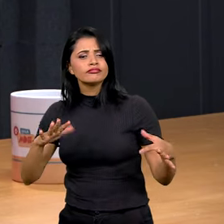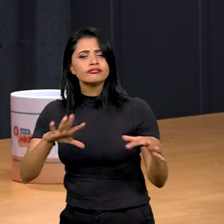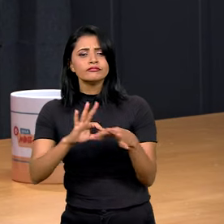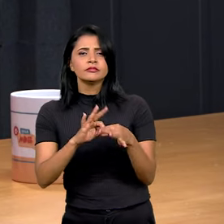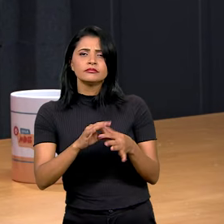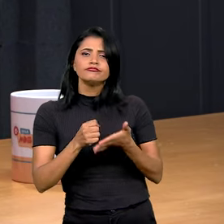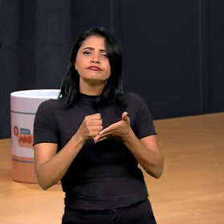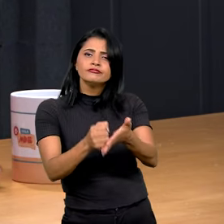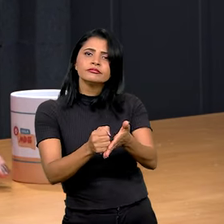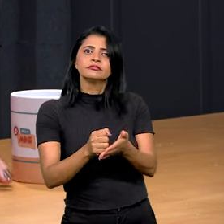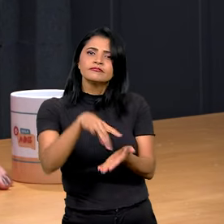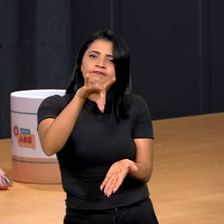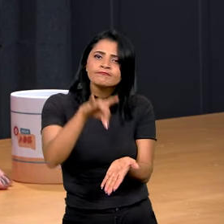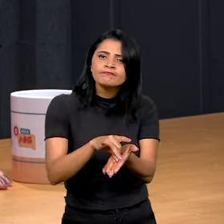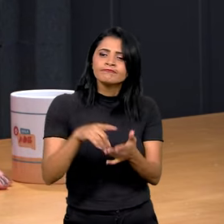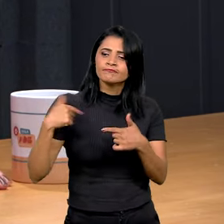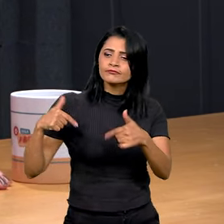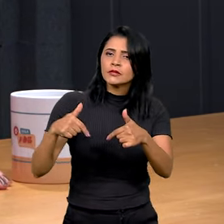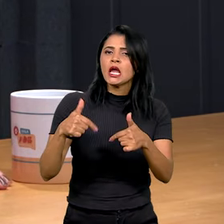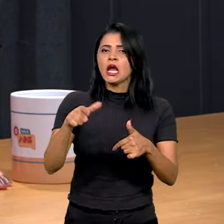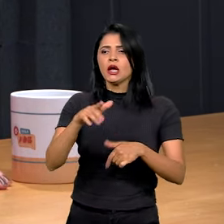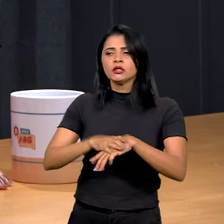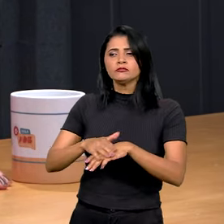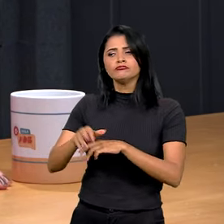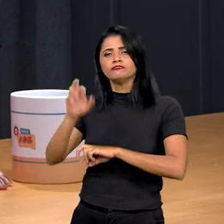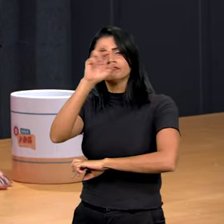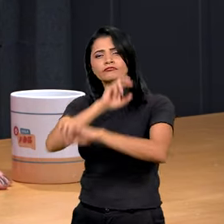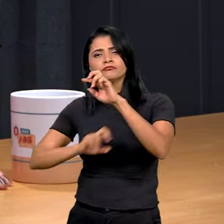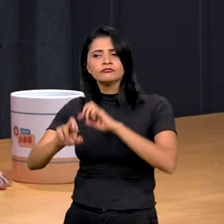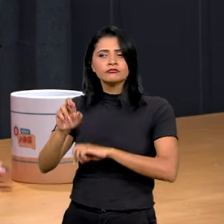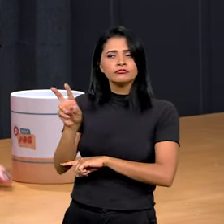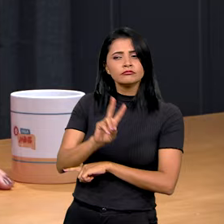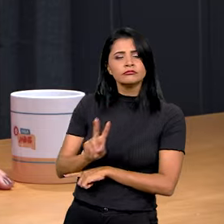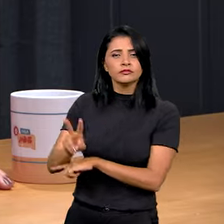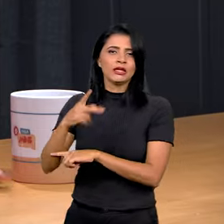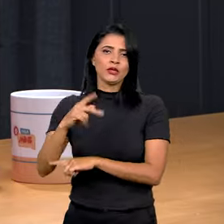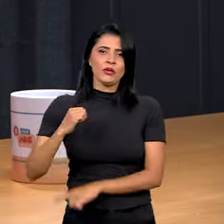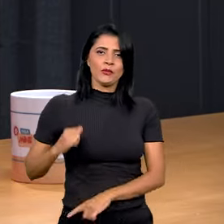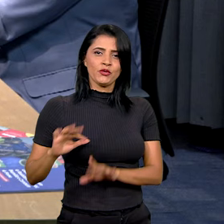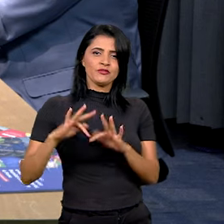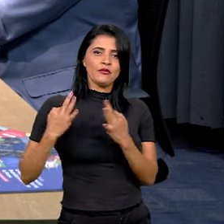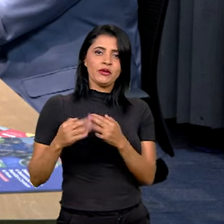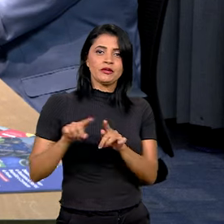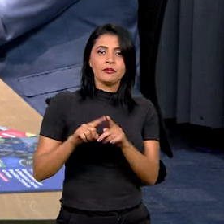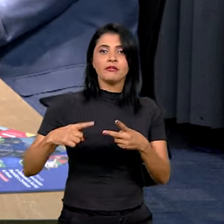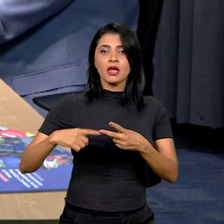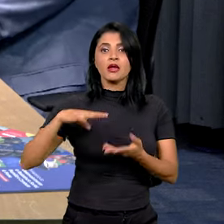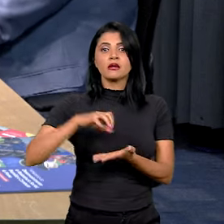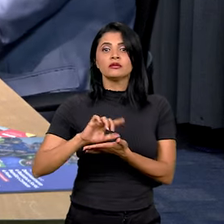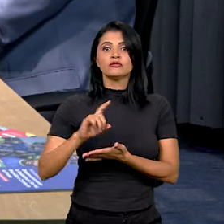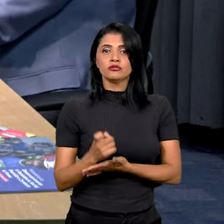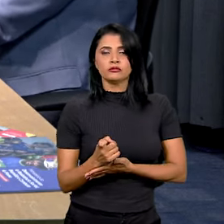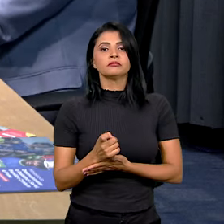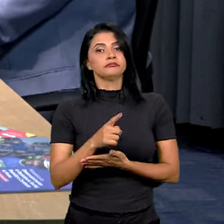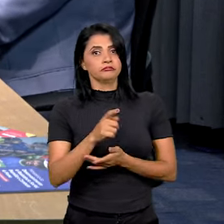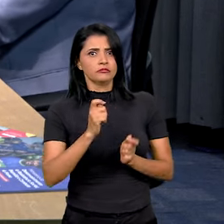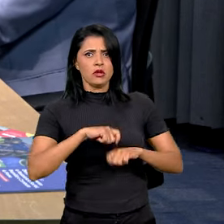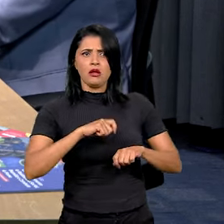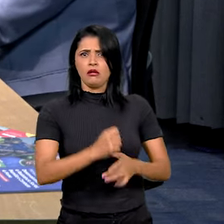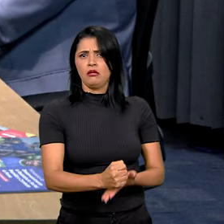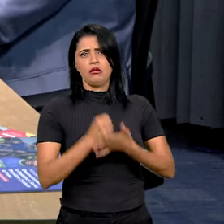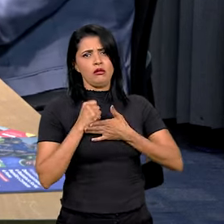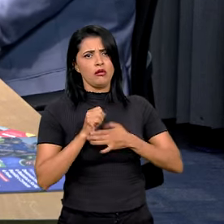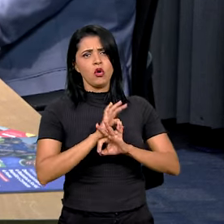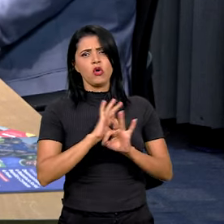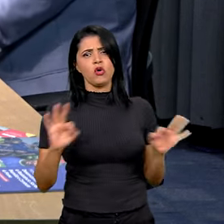pode contribuir pra efetividade das ações de fiscalização e monitoramento do Bolsa Família e do Cadú então contribui demais na